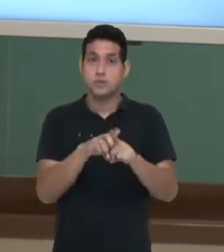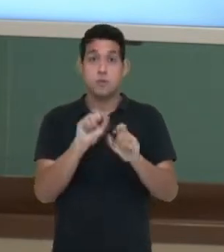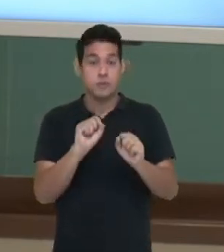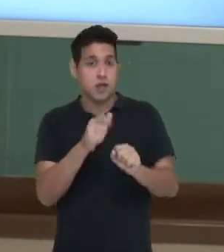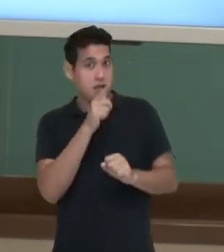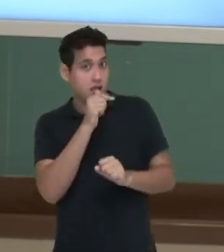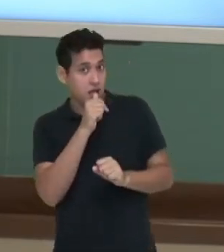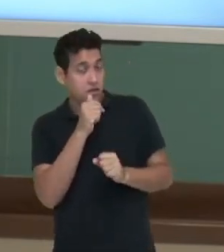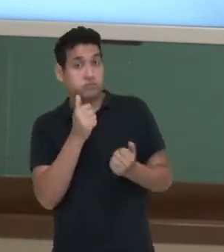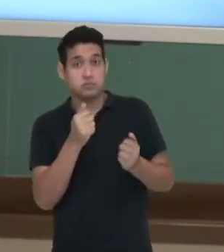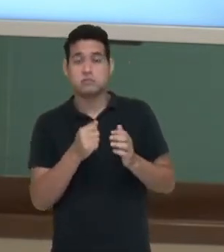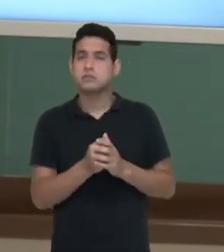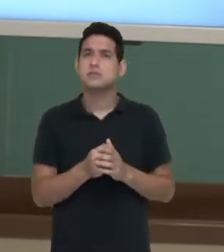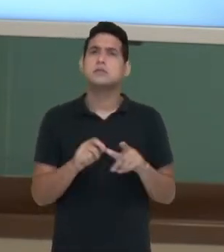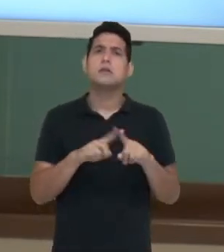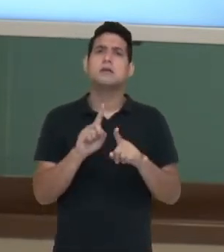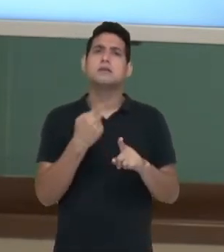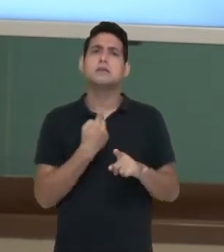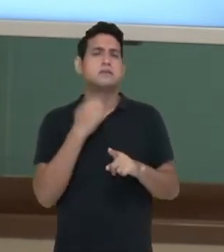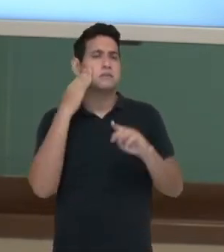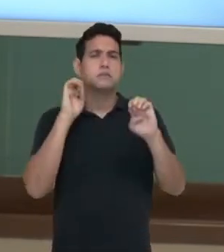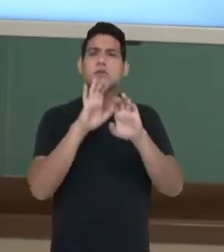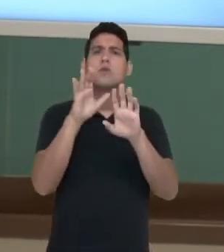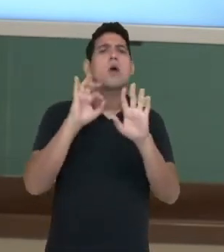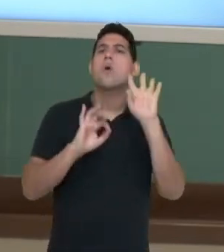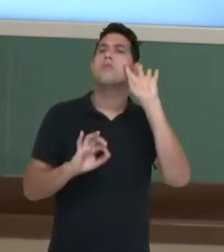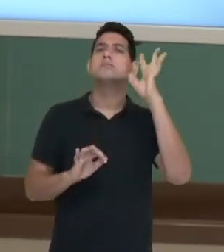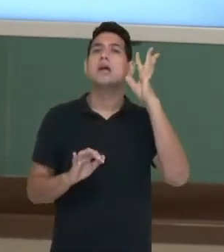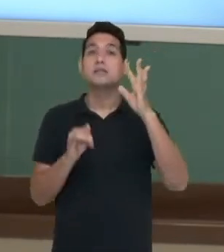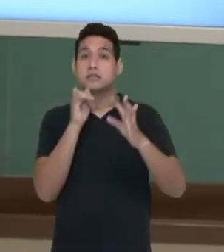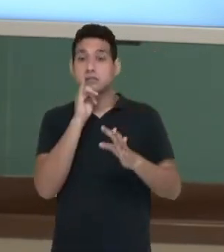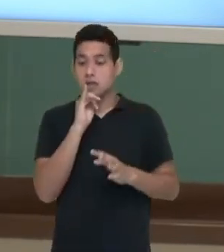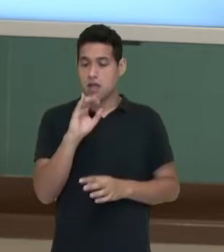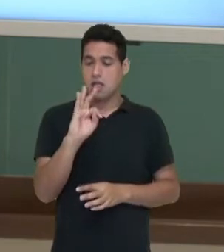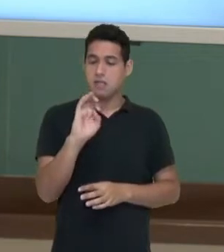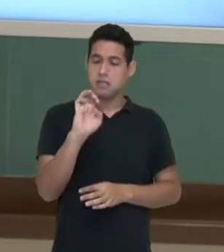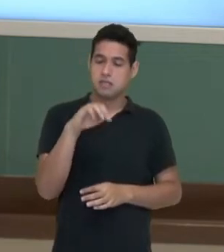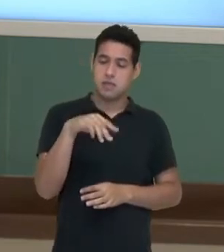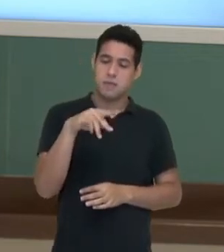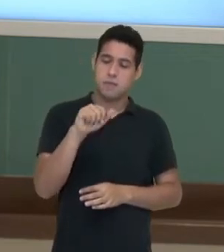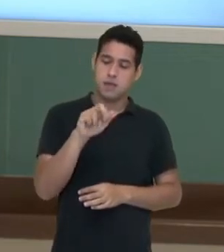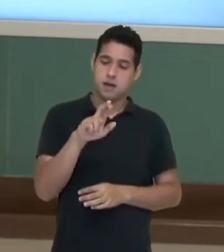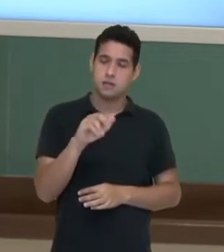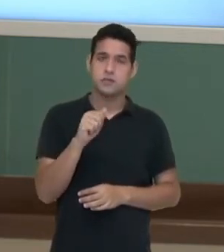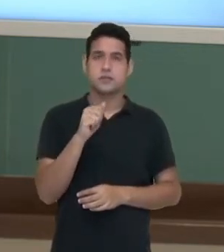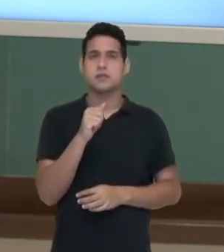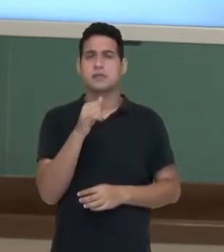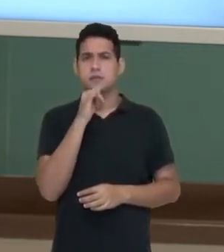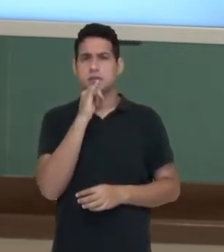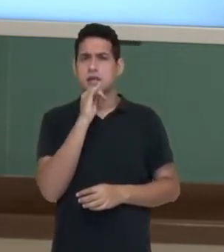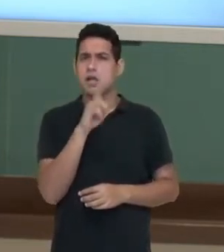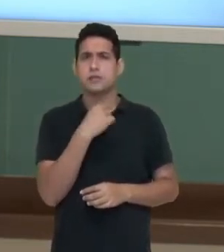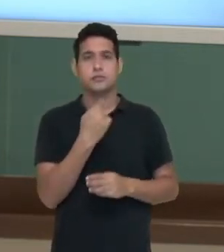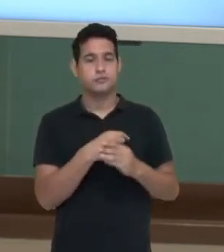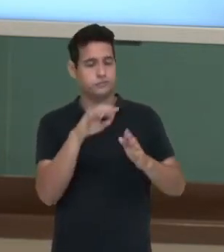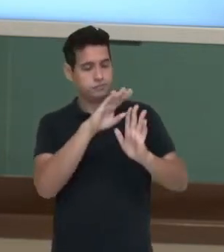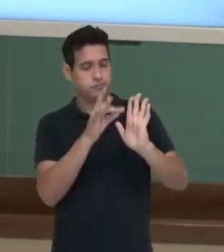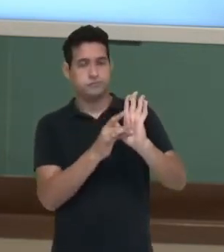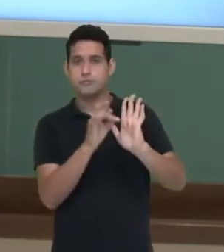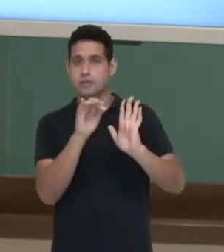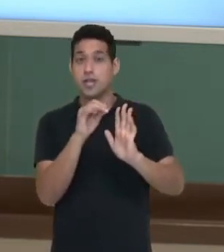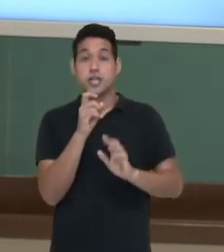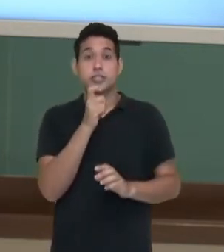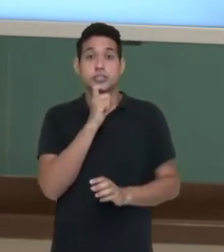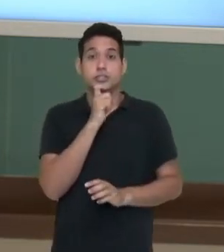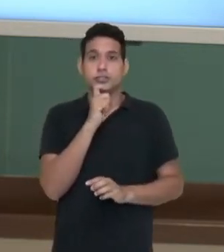água também, tá? Só para a gente entender o que acontece com a temperatura deste líquido quando nós adicionamos então